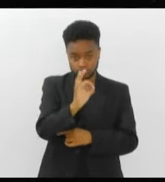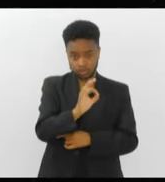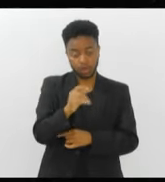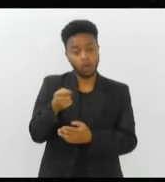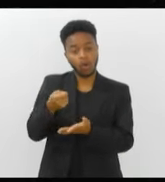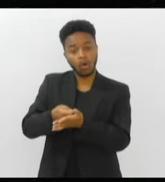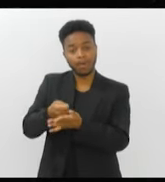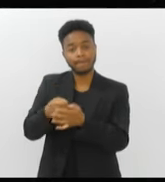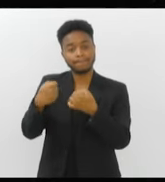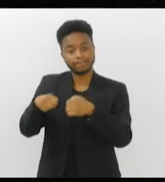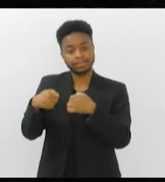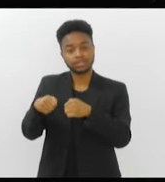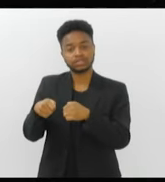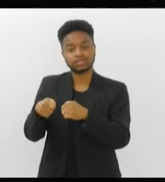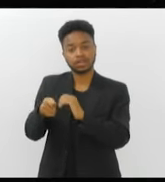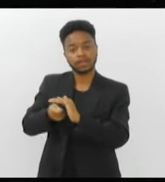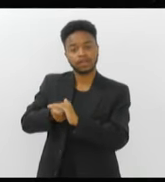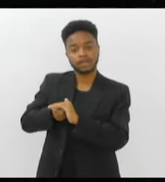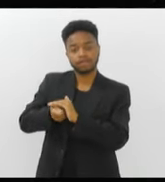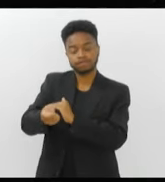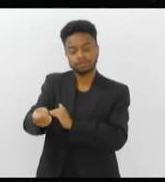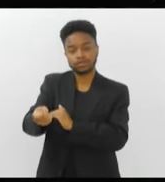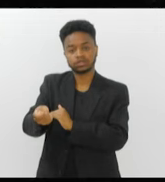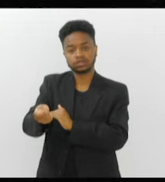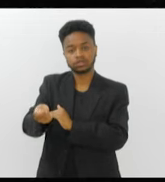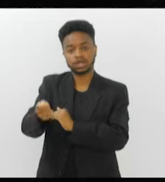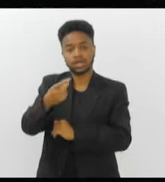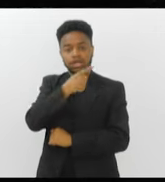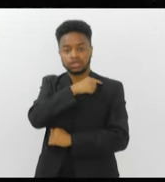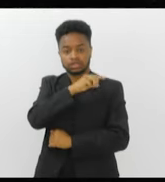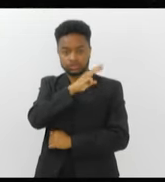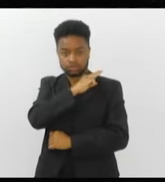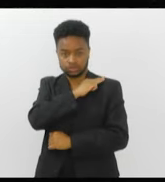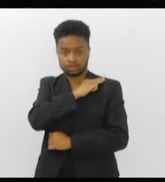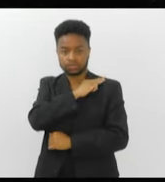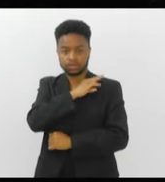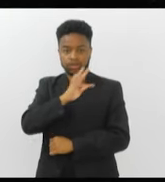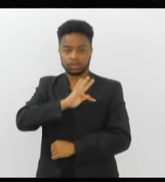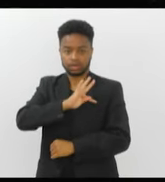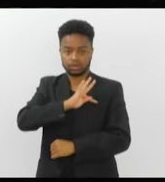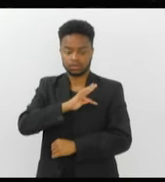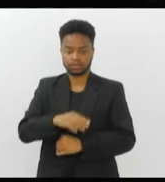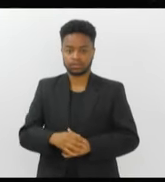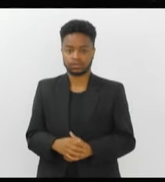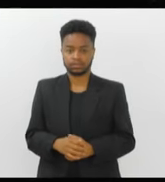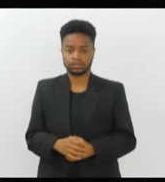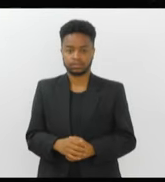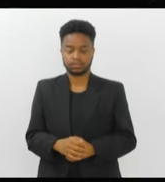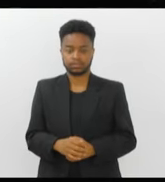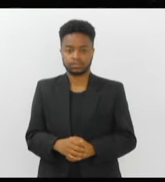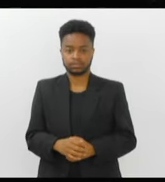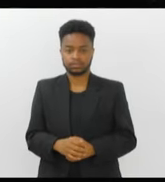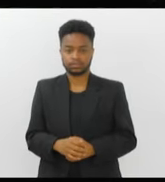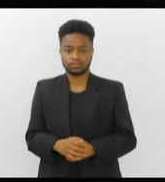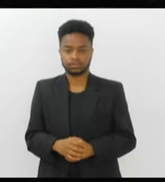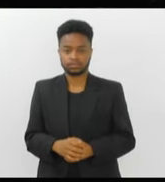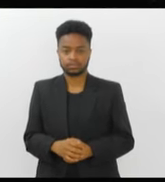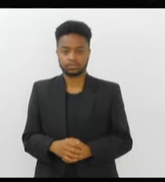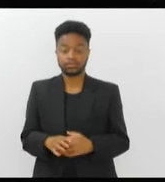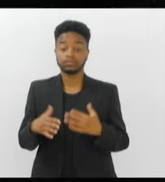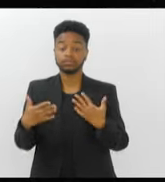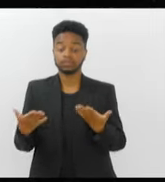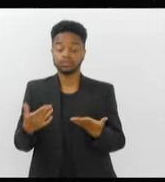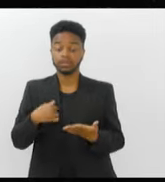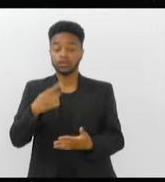obrigatoriamente terá que ser ensino médio técnico. Então, o que eu estou falando